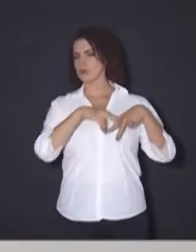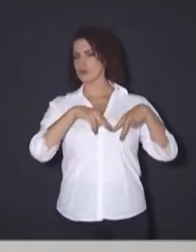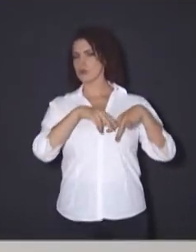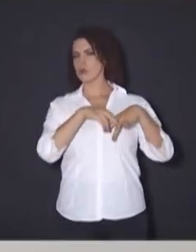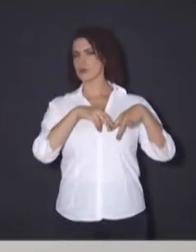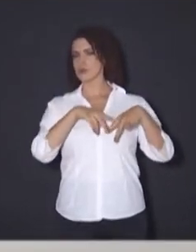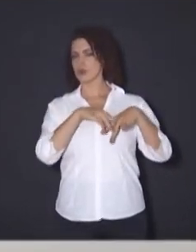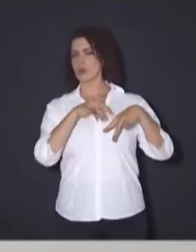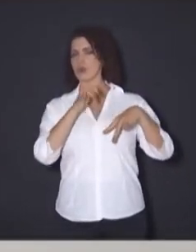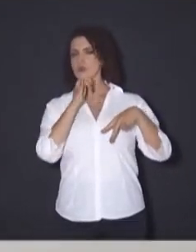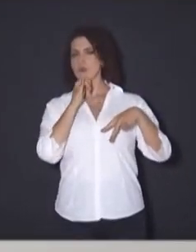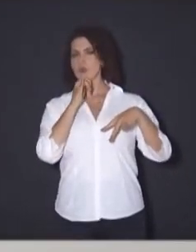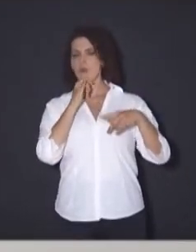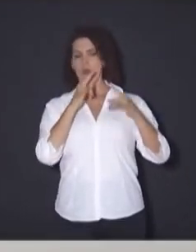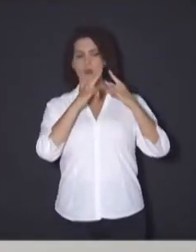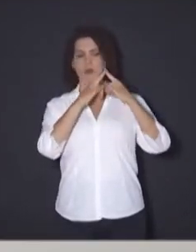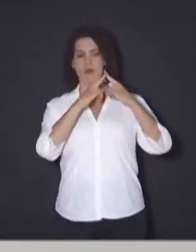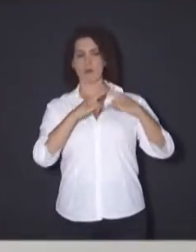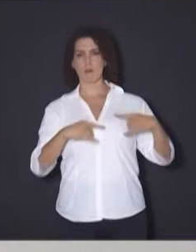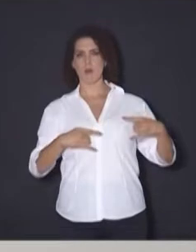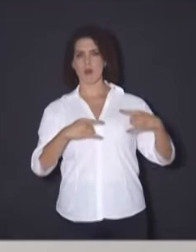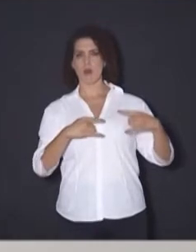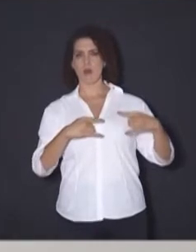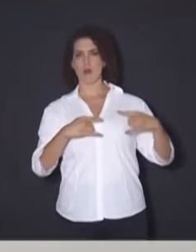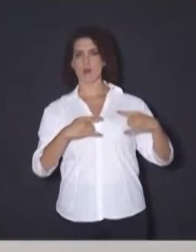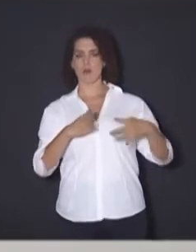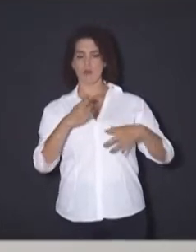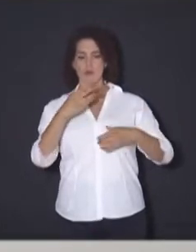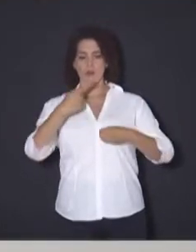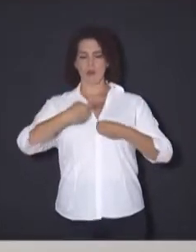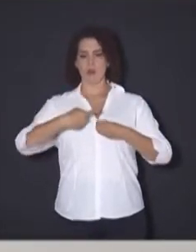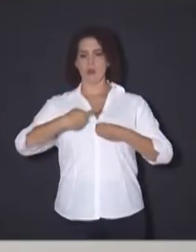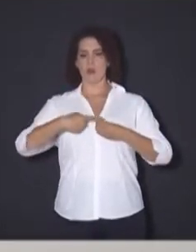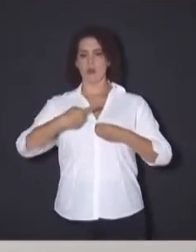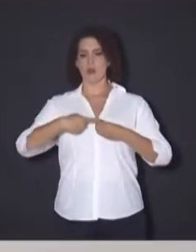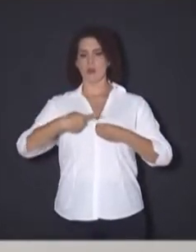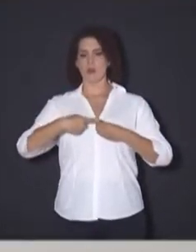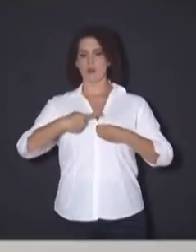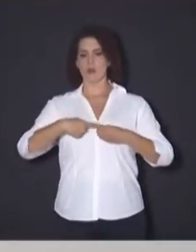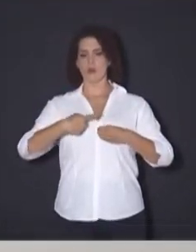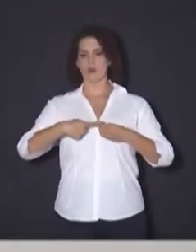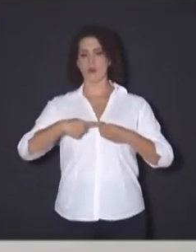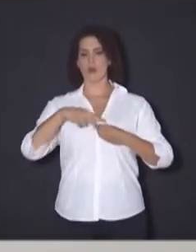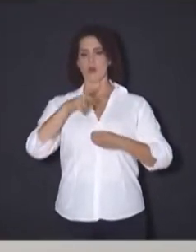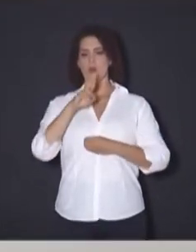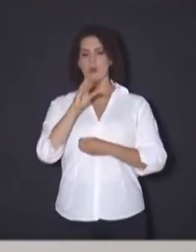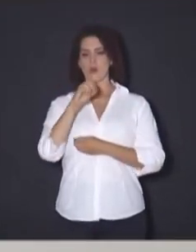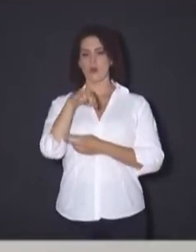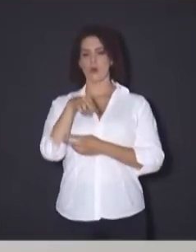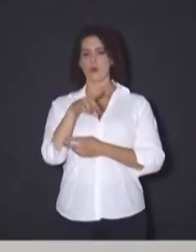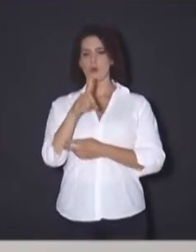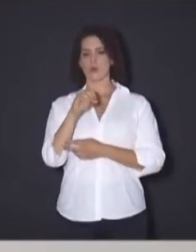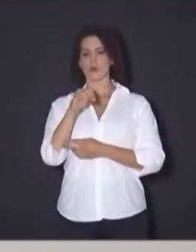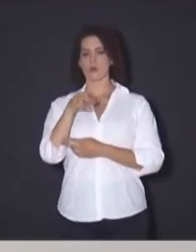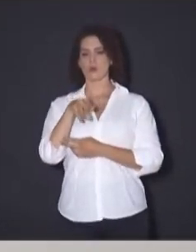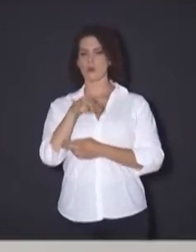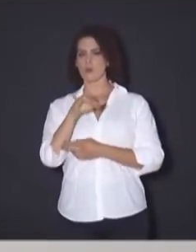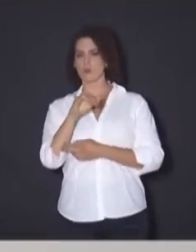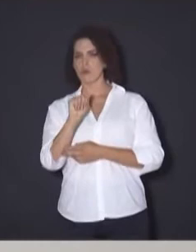campamento sem terra no interior de rondônia será que as estratégias